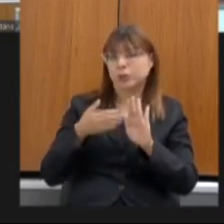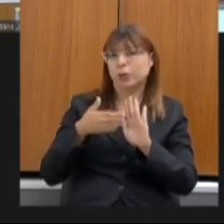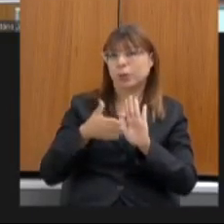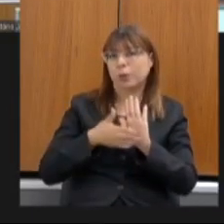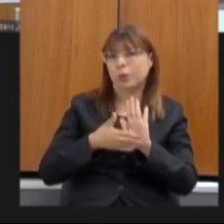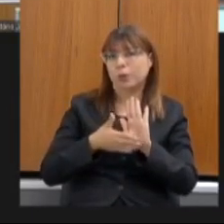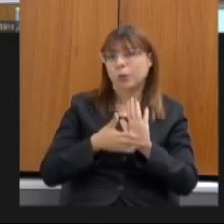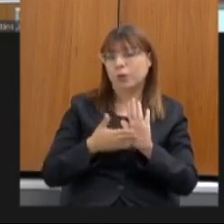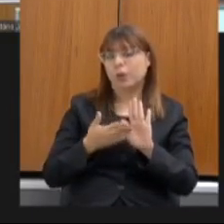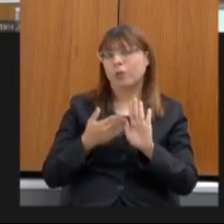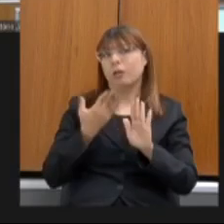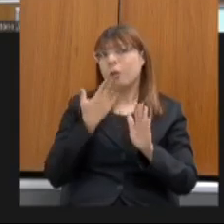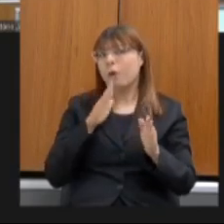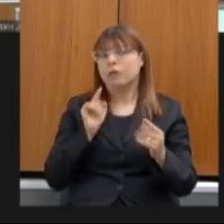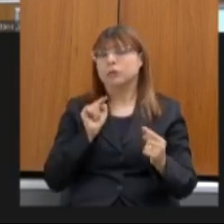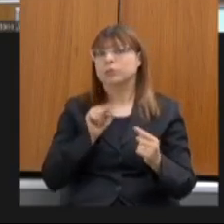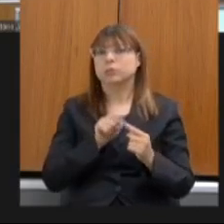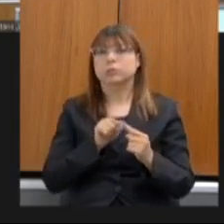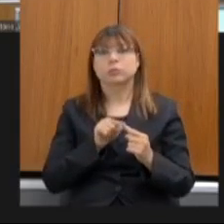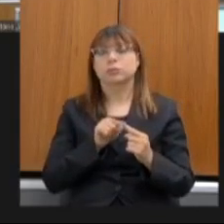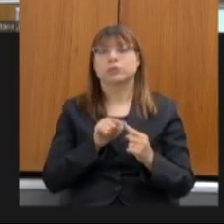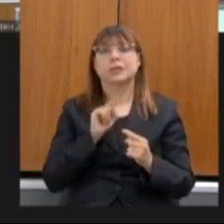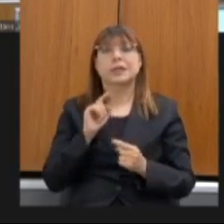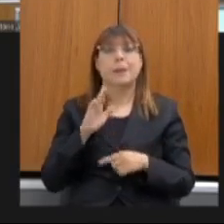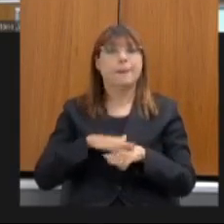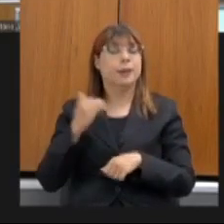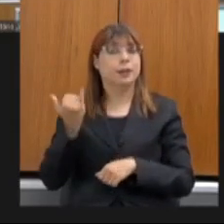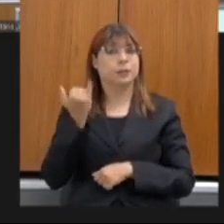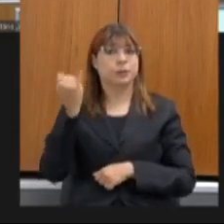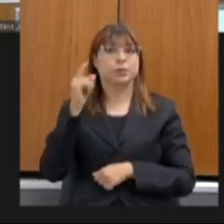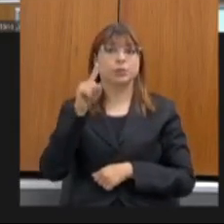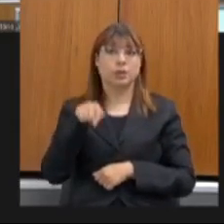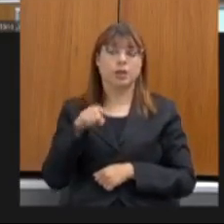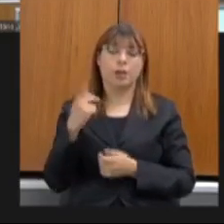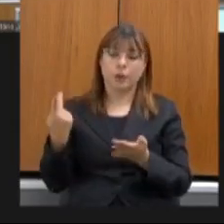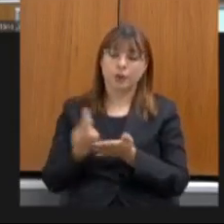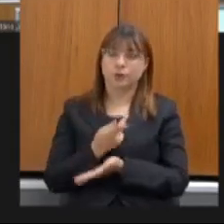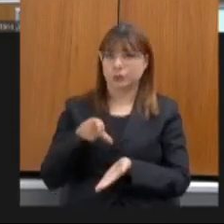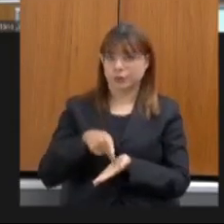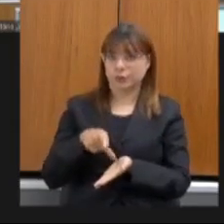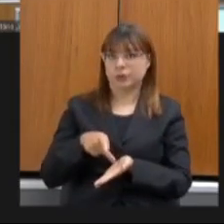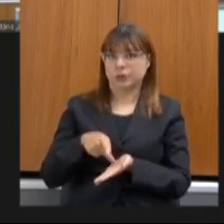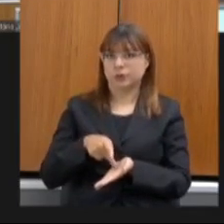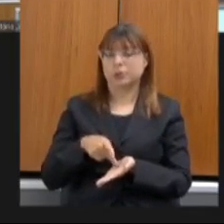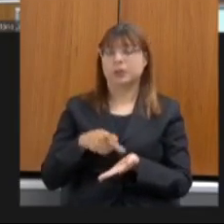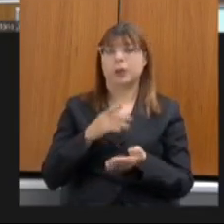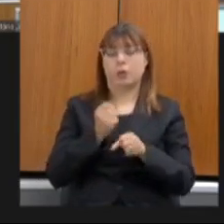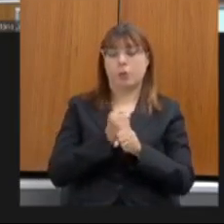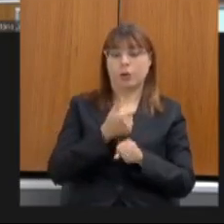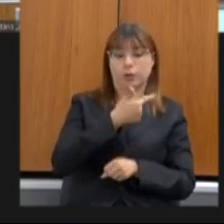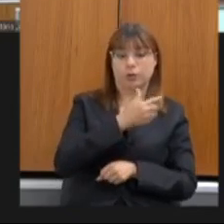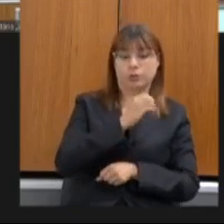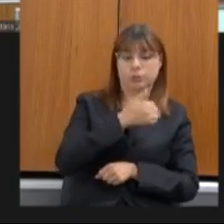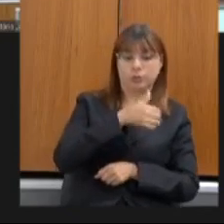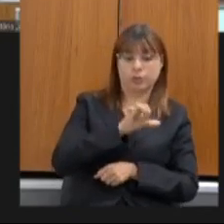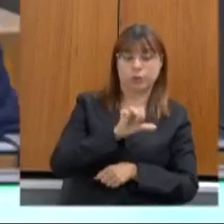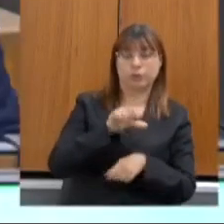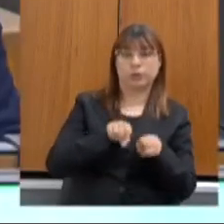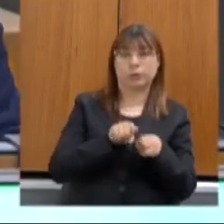é ver aquele protocolo virando realidade então nós temos do ano de 2019 2020